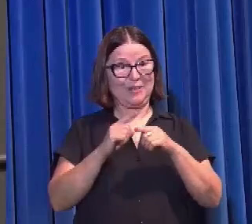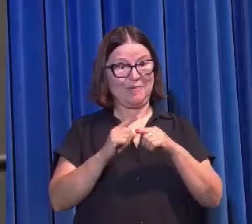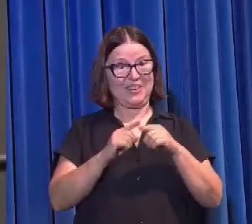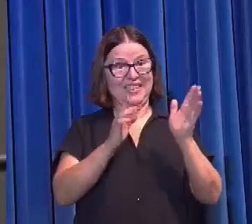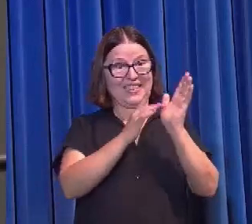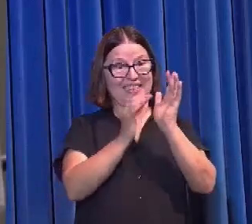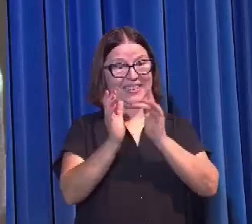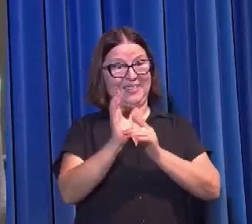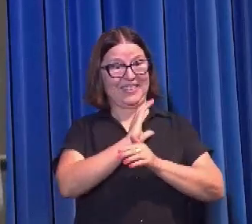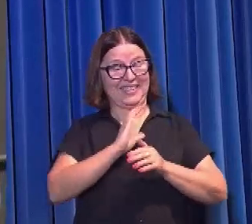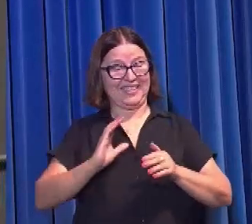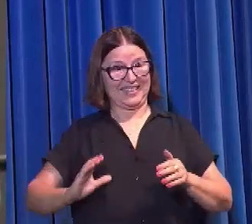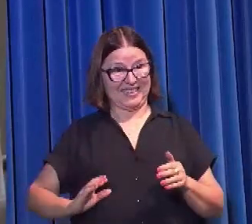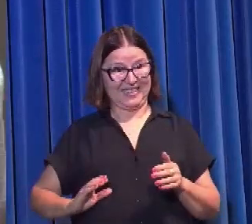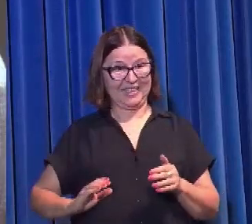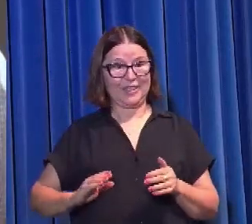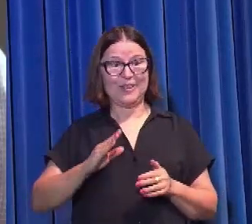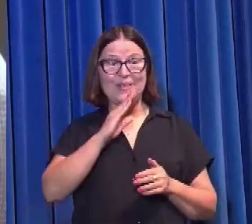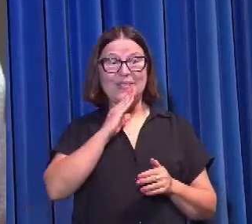união.